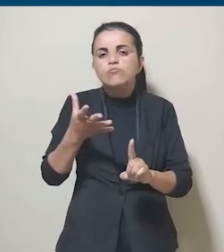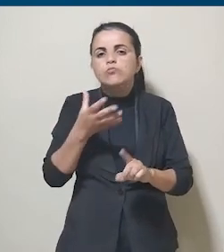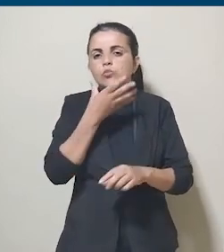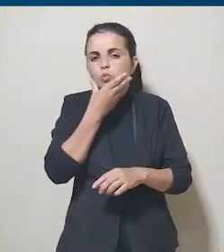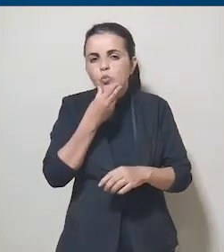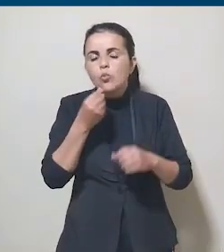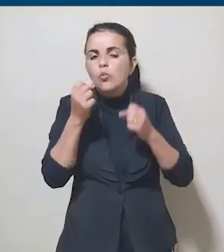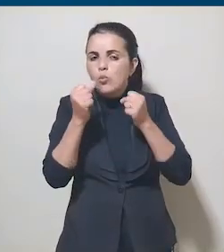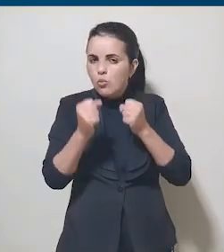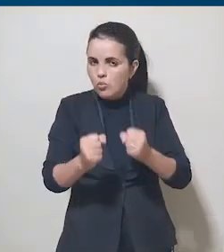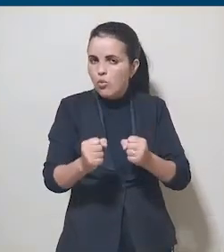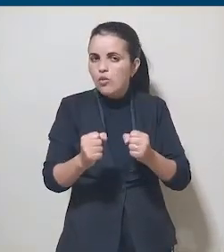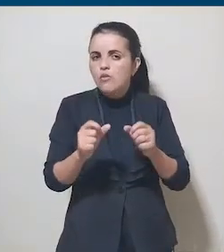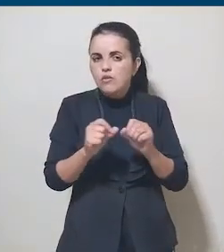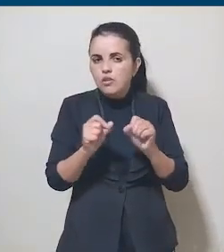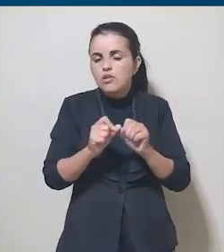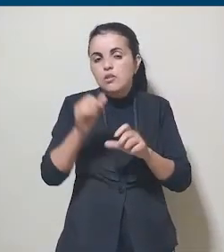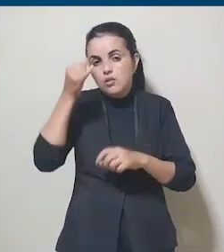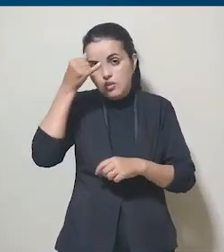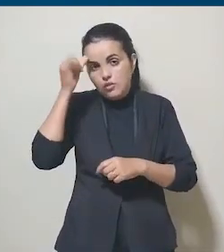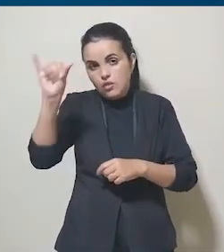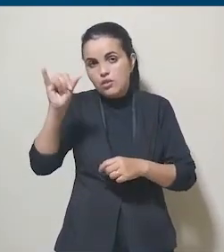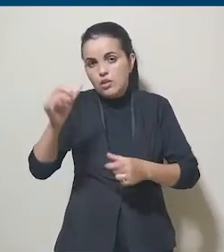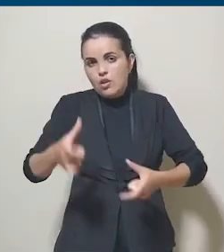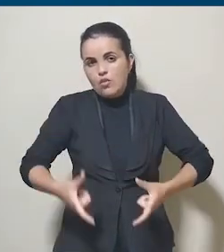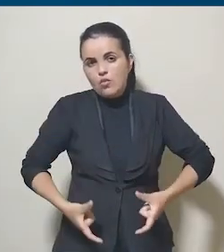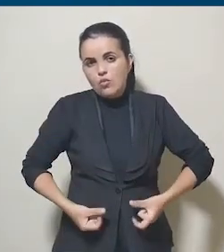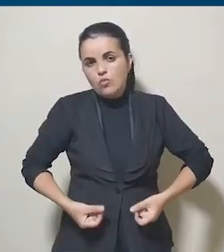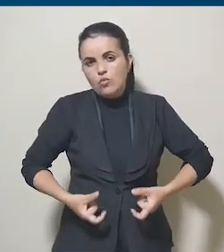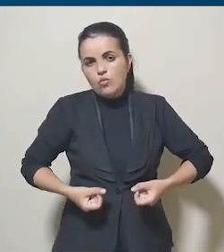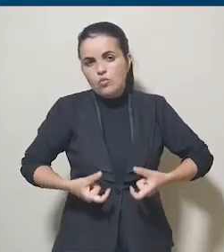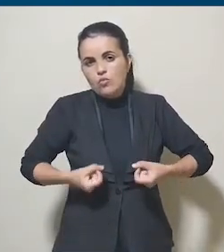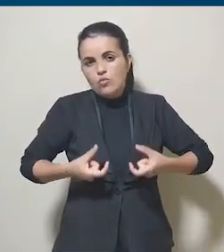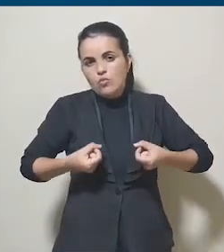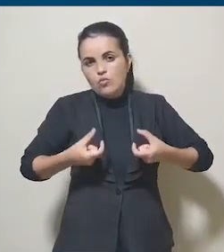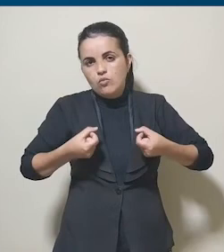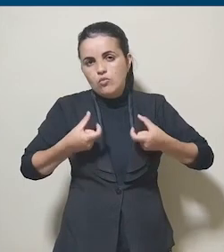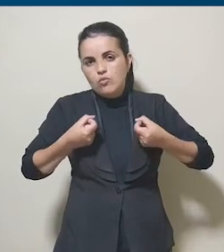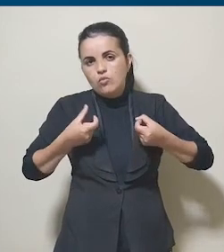fazer esse teste para evitar a morte ou